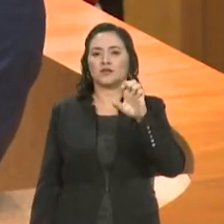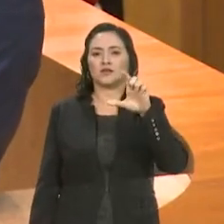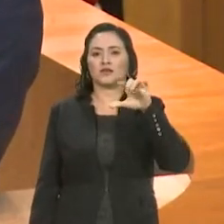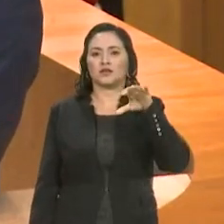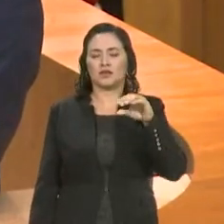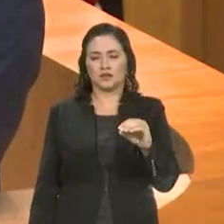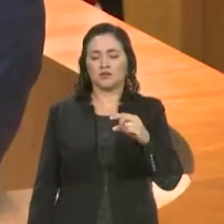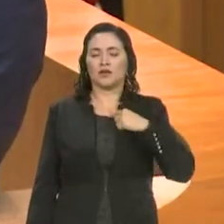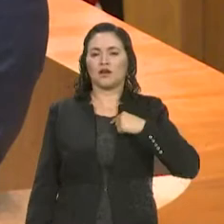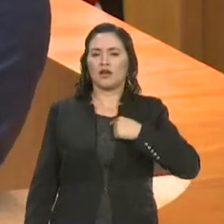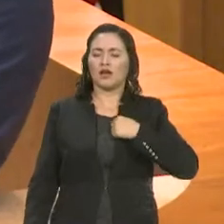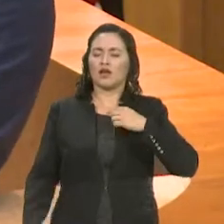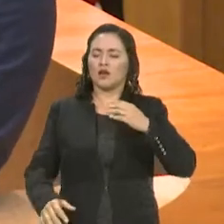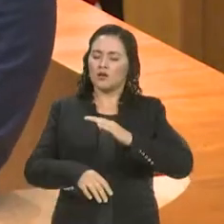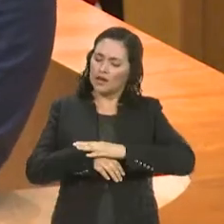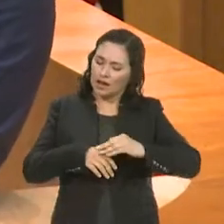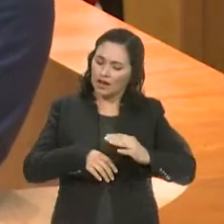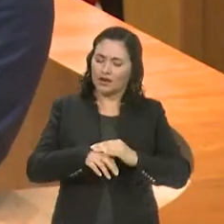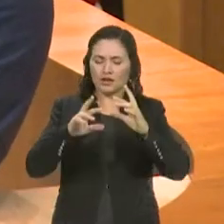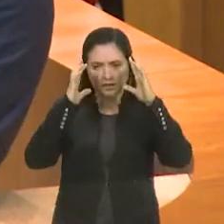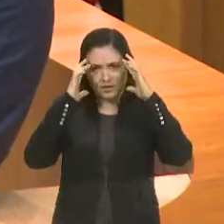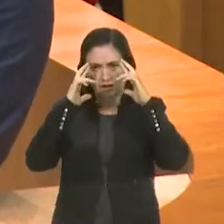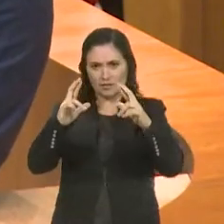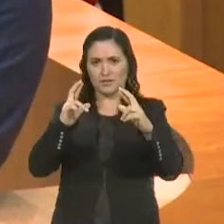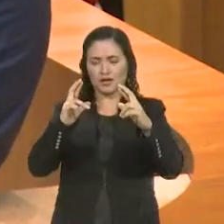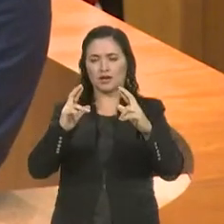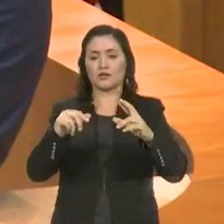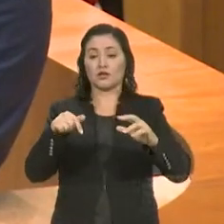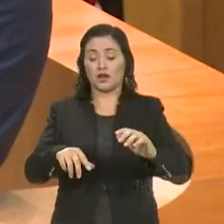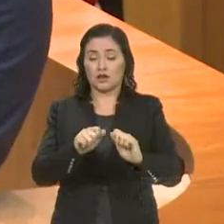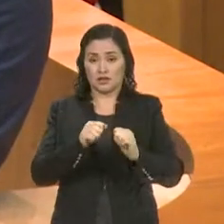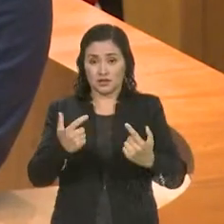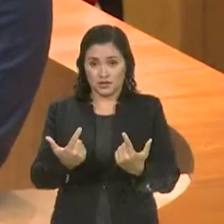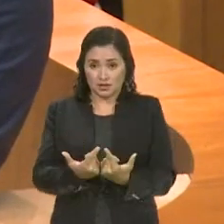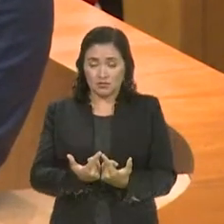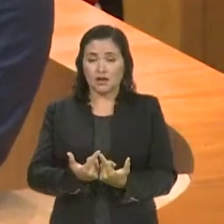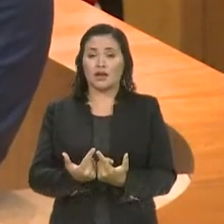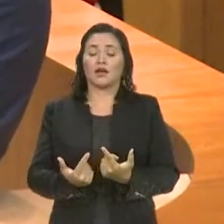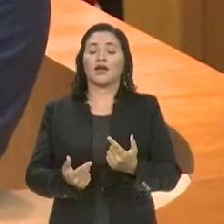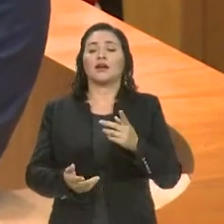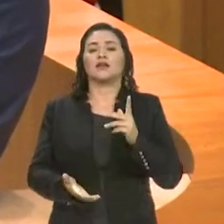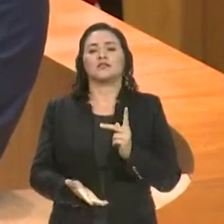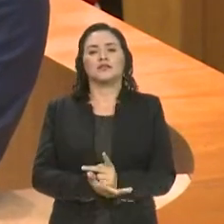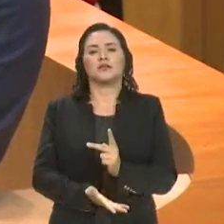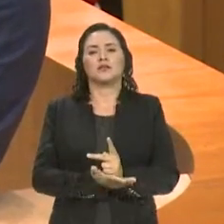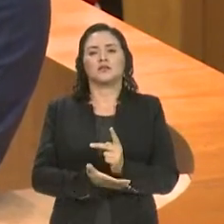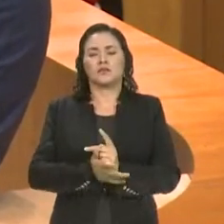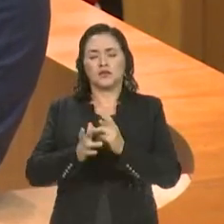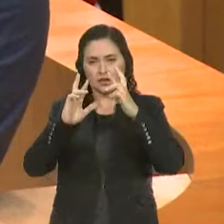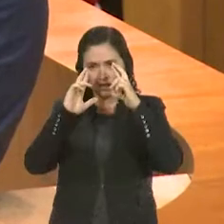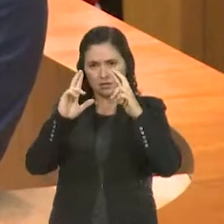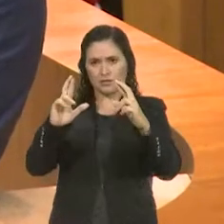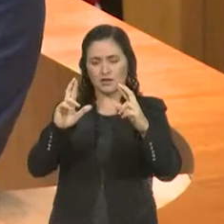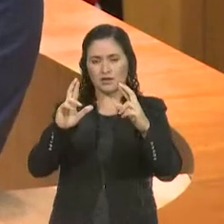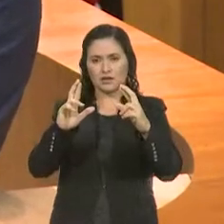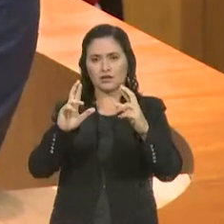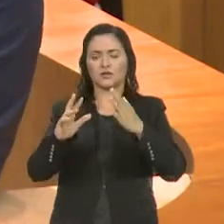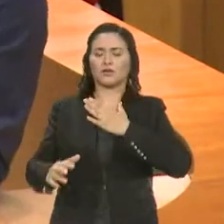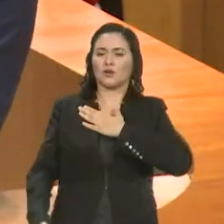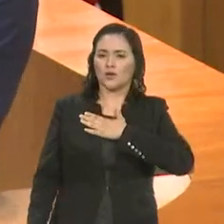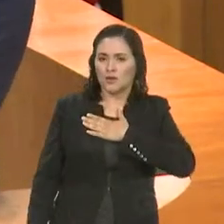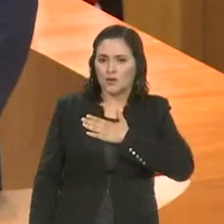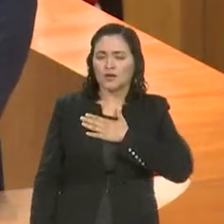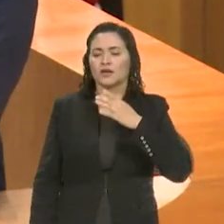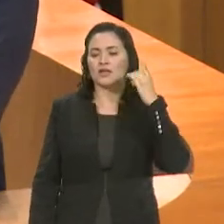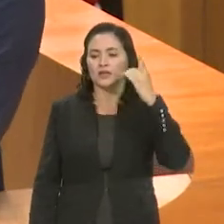grande. E na Assembleia Legislativa do Estado do Maranhão, eu tenho nutrido esse respeito, essa admiração. E